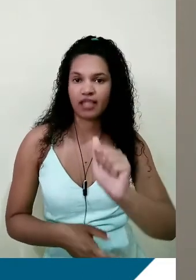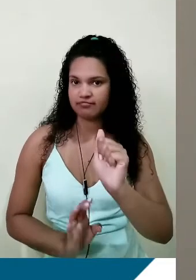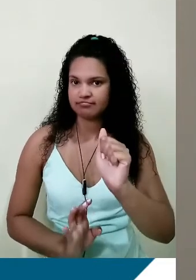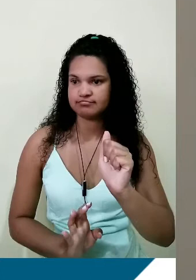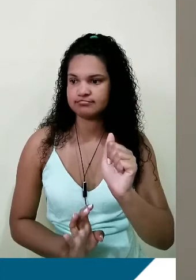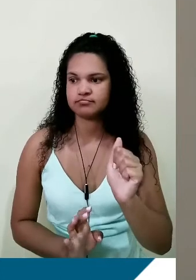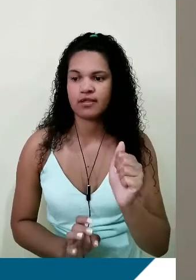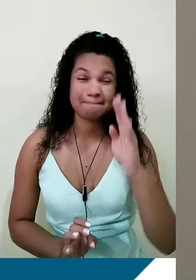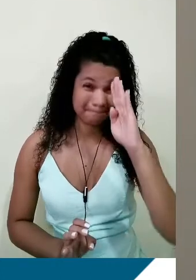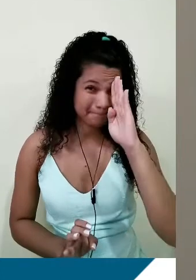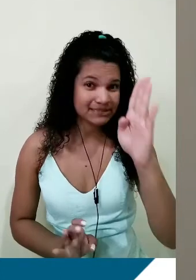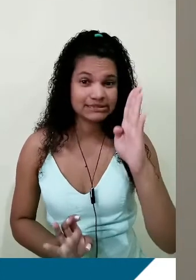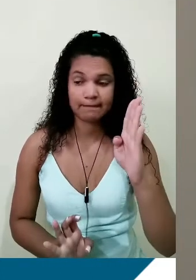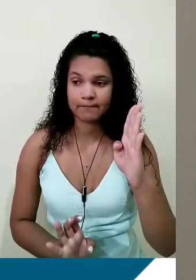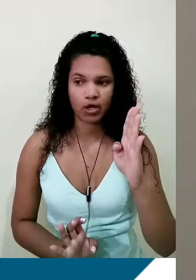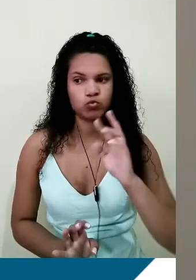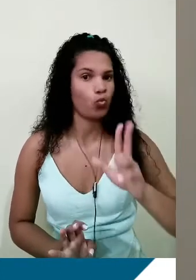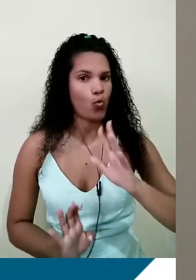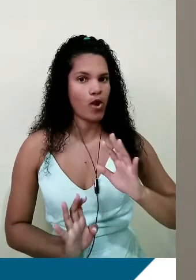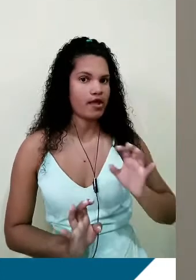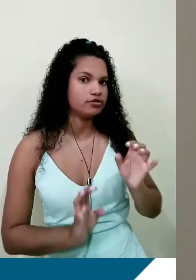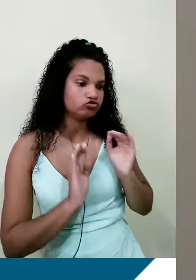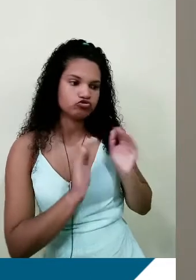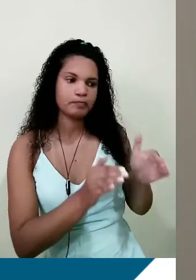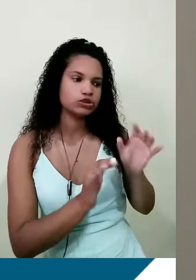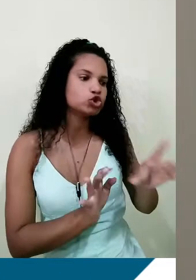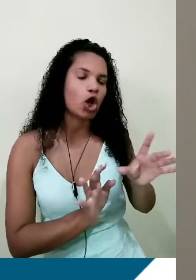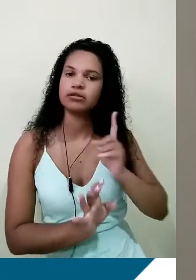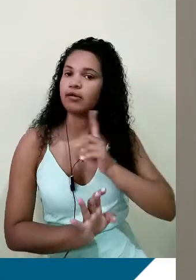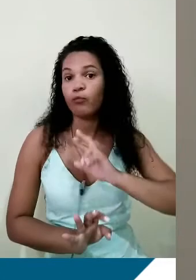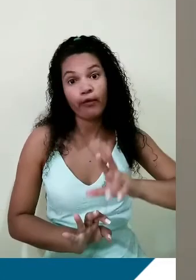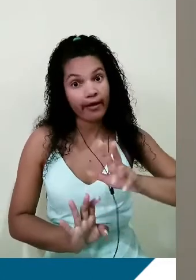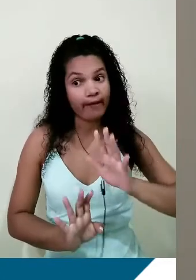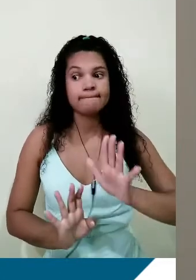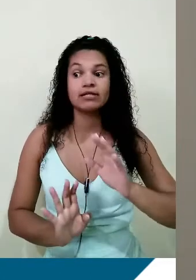principalmente, não é exclusivamente, em sólidos.